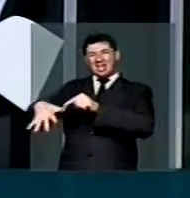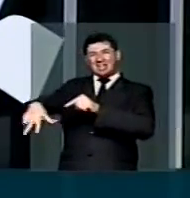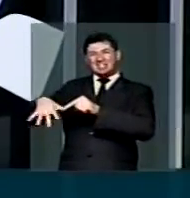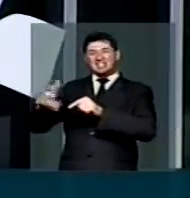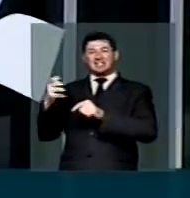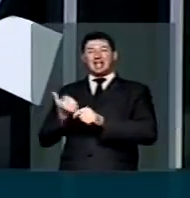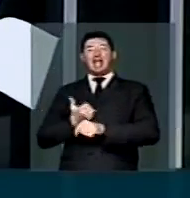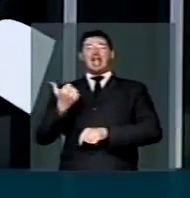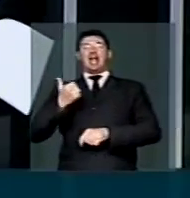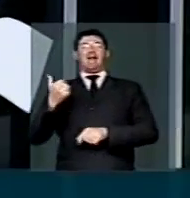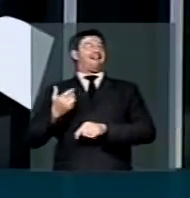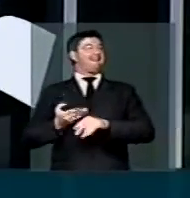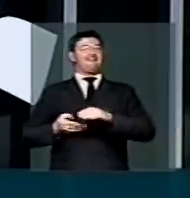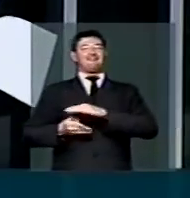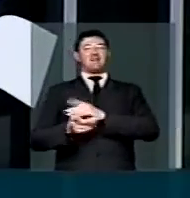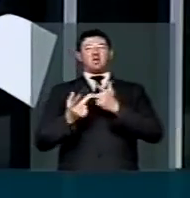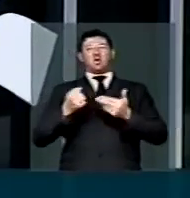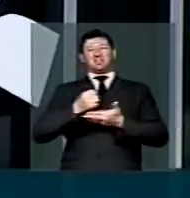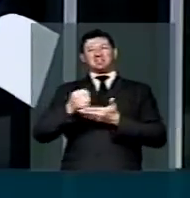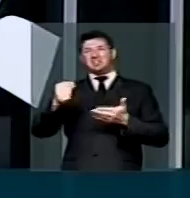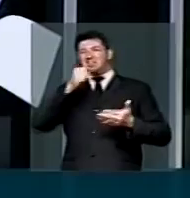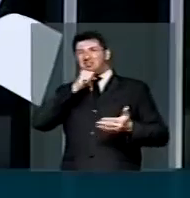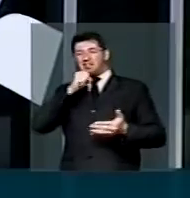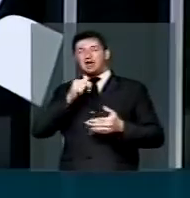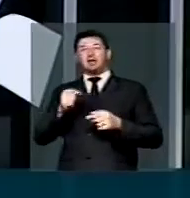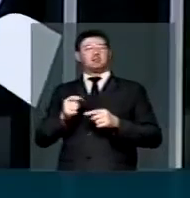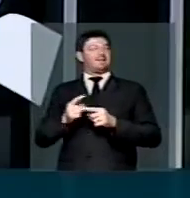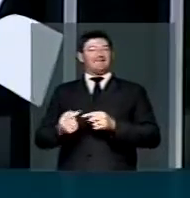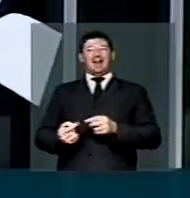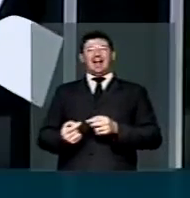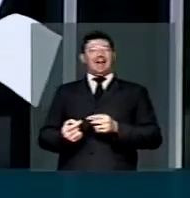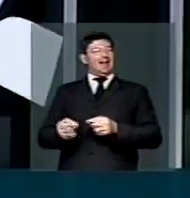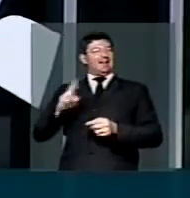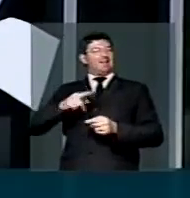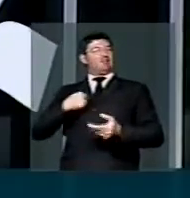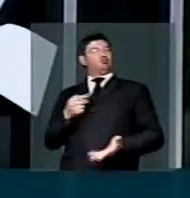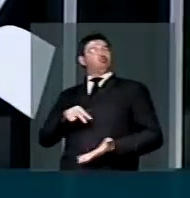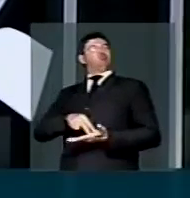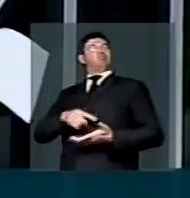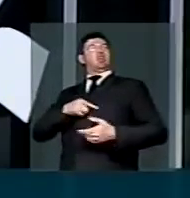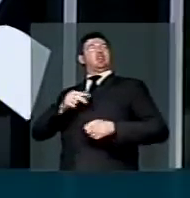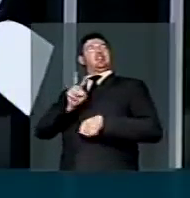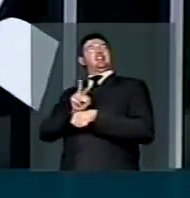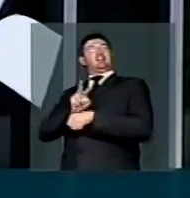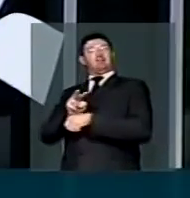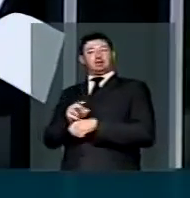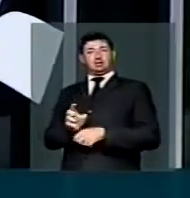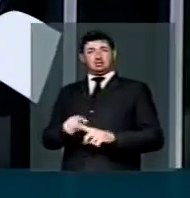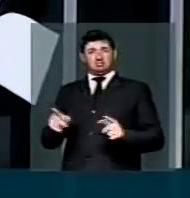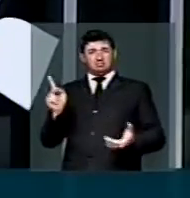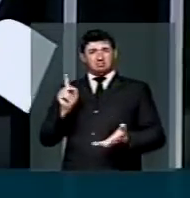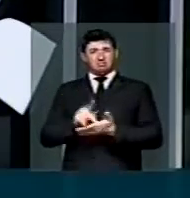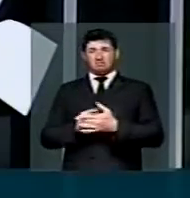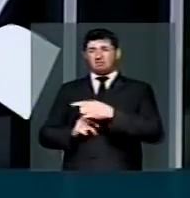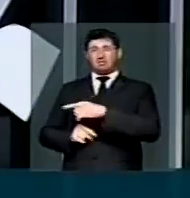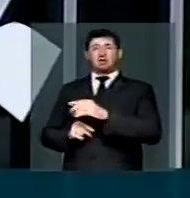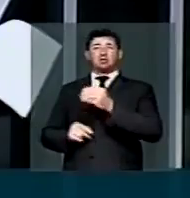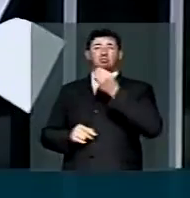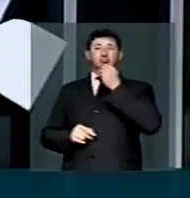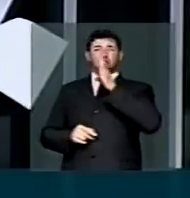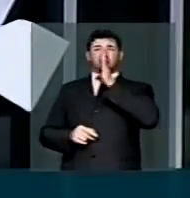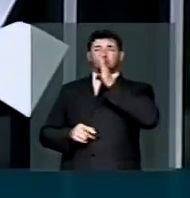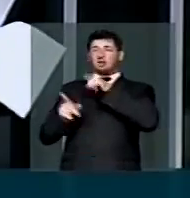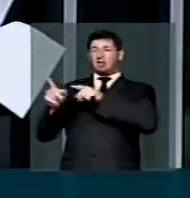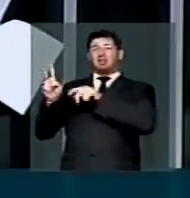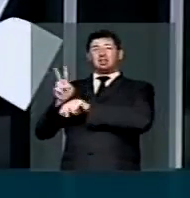pegar carona em matérias vencidas a fim de requentá-las para pousar como defensor, quando na realidade deveriam atuar